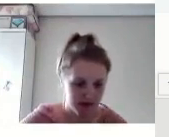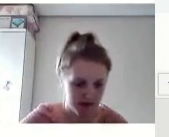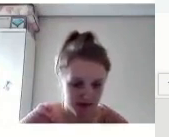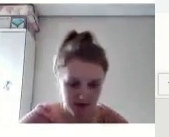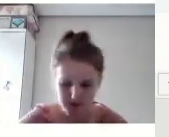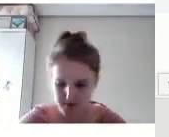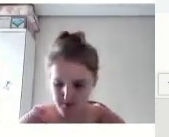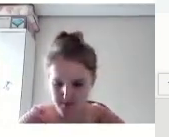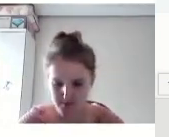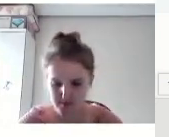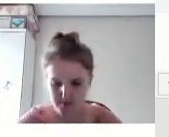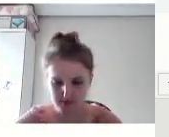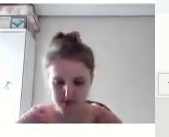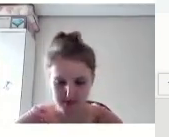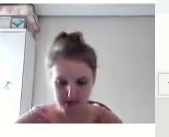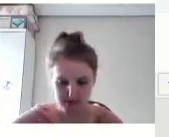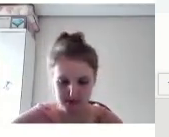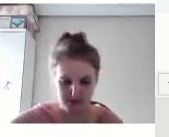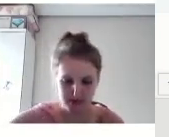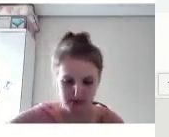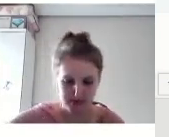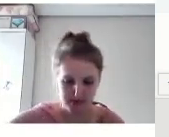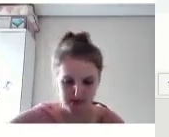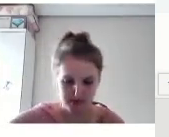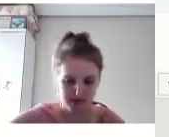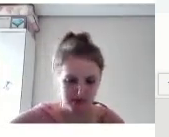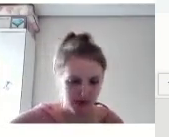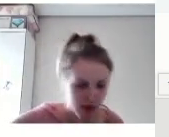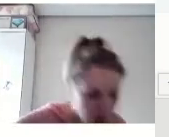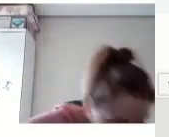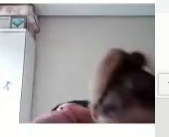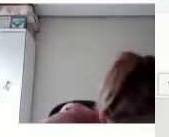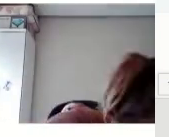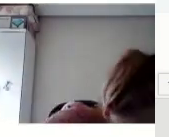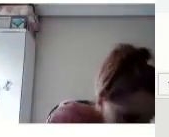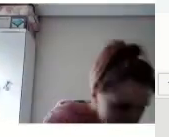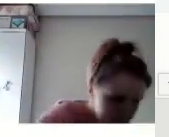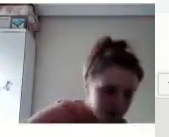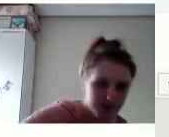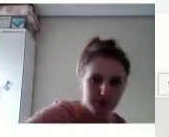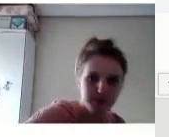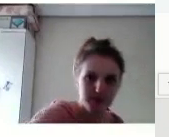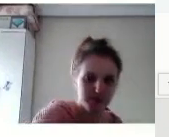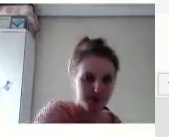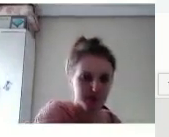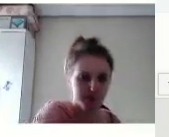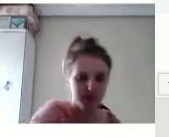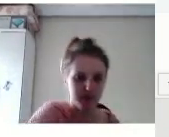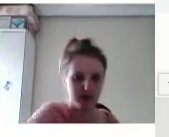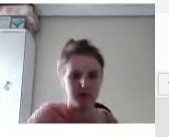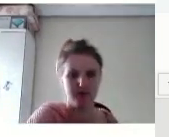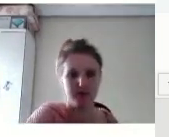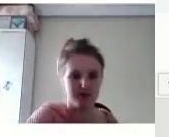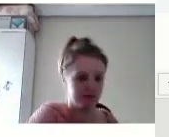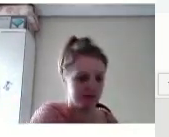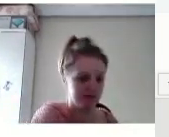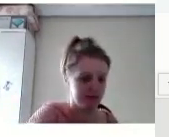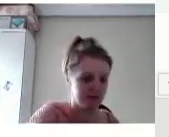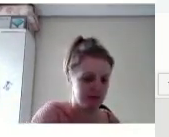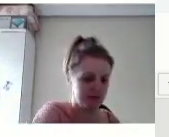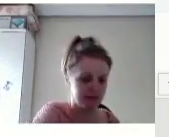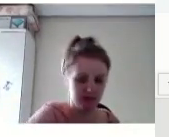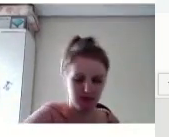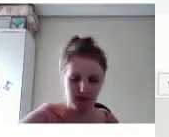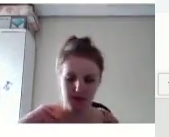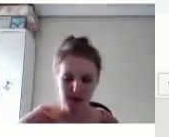em termos do campo psi, do campo conjugado, psi-estrela, e o primeiro termo